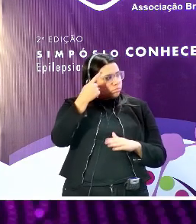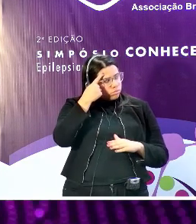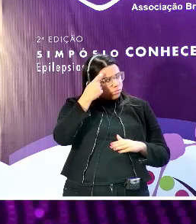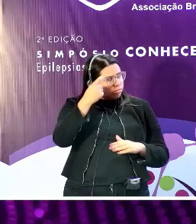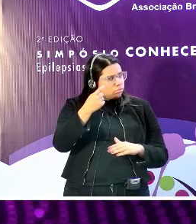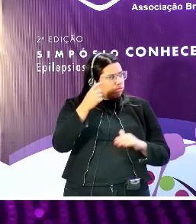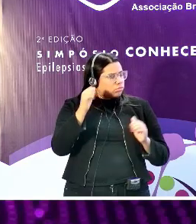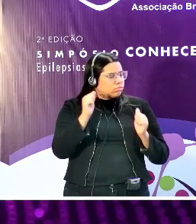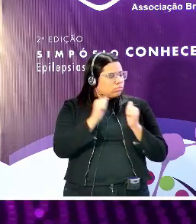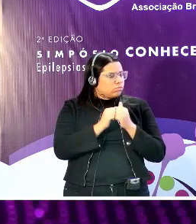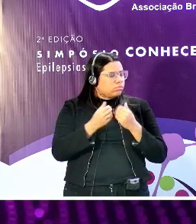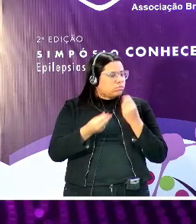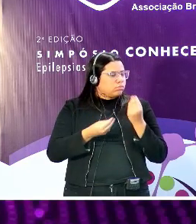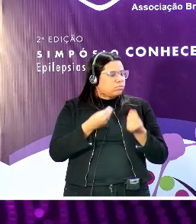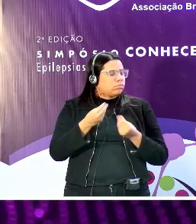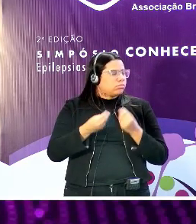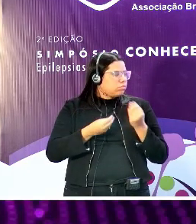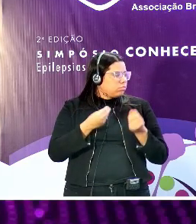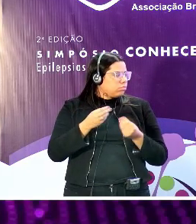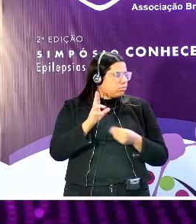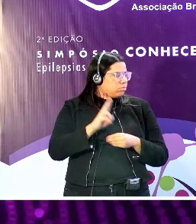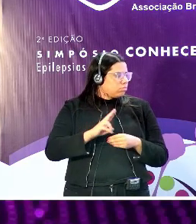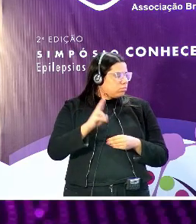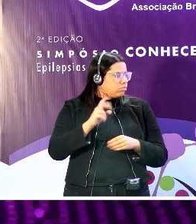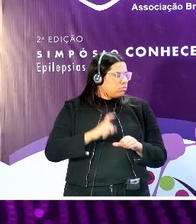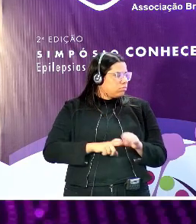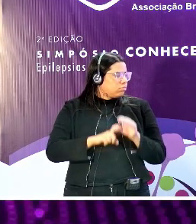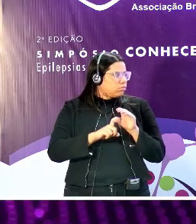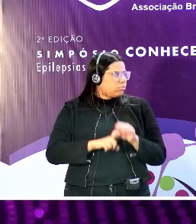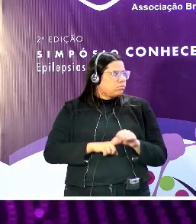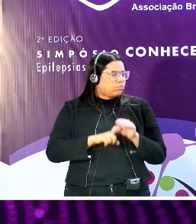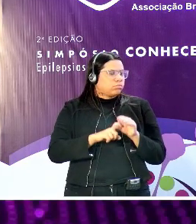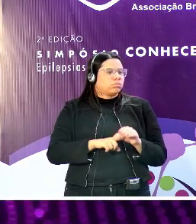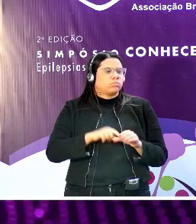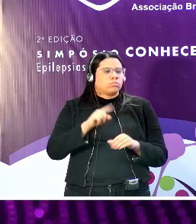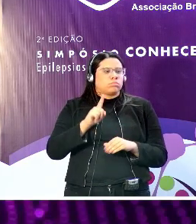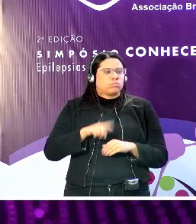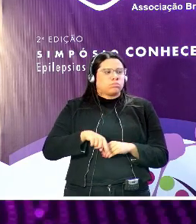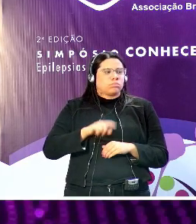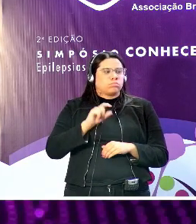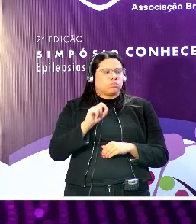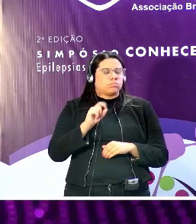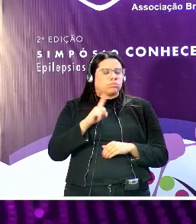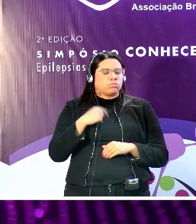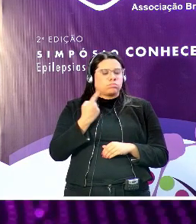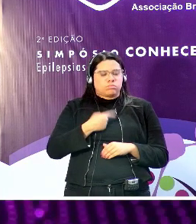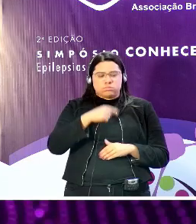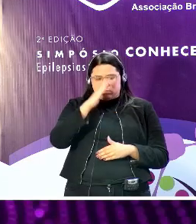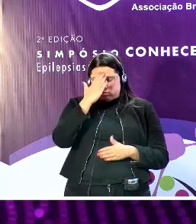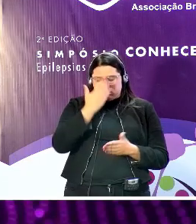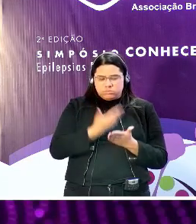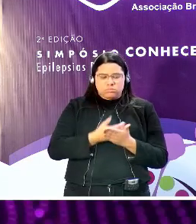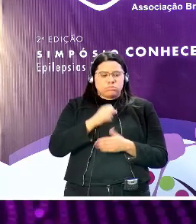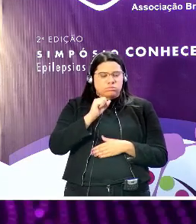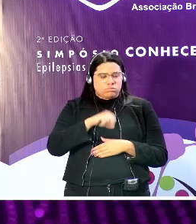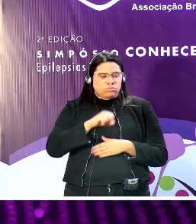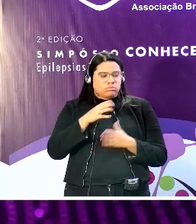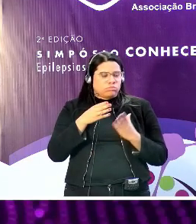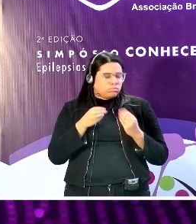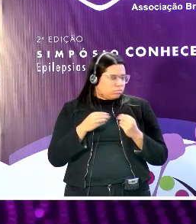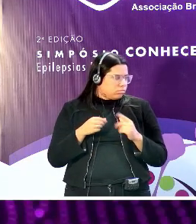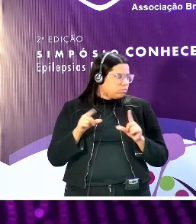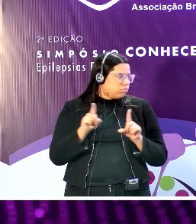essa modulação de uso dependente, que é algo que nós acreditamos muito. E isso